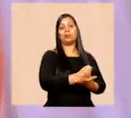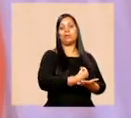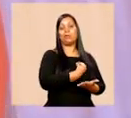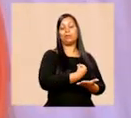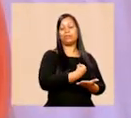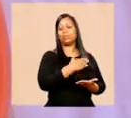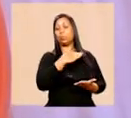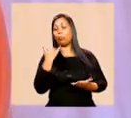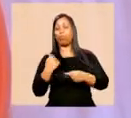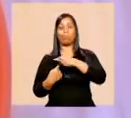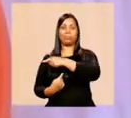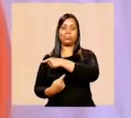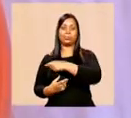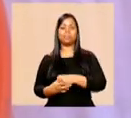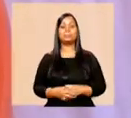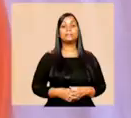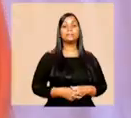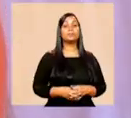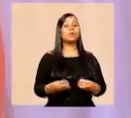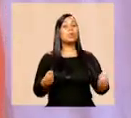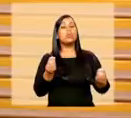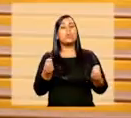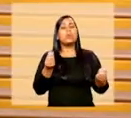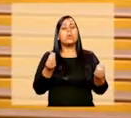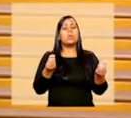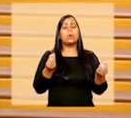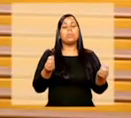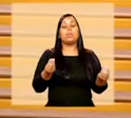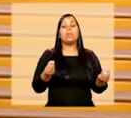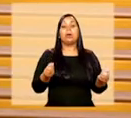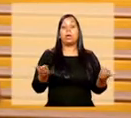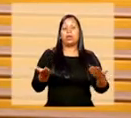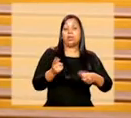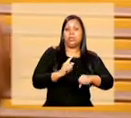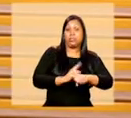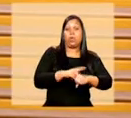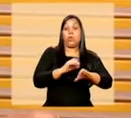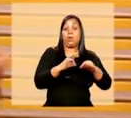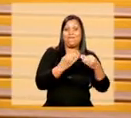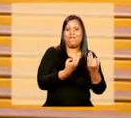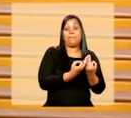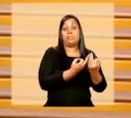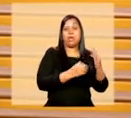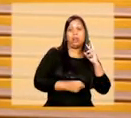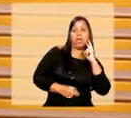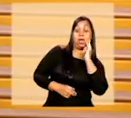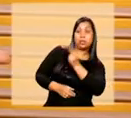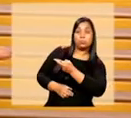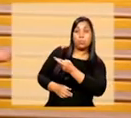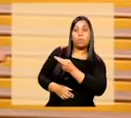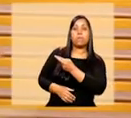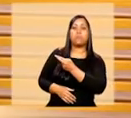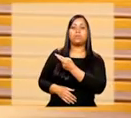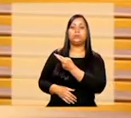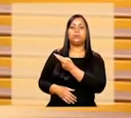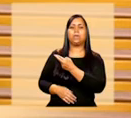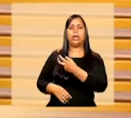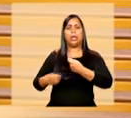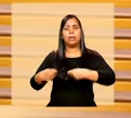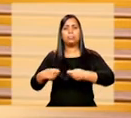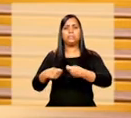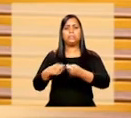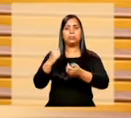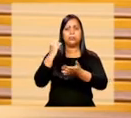de alguém, eles perderam alguém, né? Regiane, como é que funciona, por exemplo, nessa hora que a família te dá a resposta,